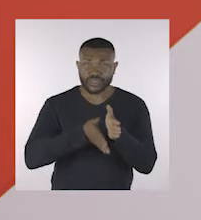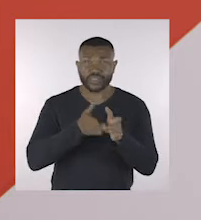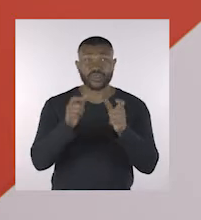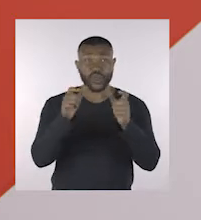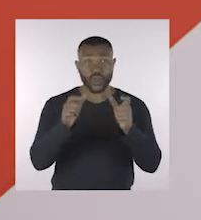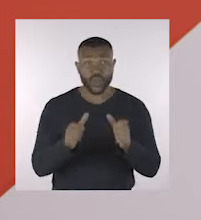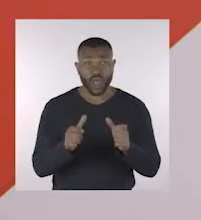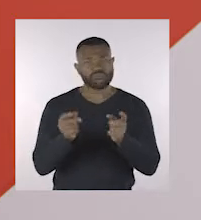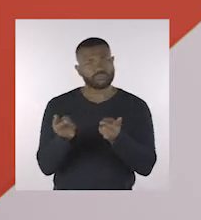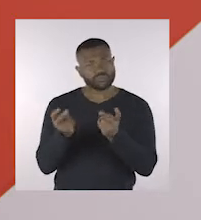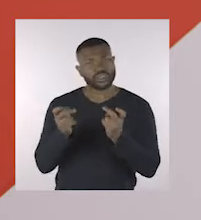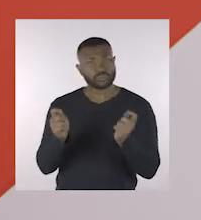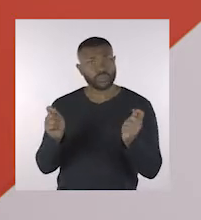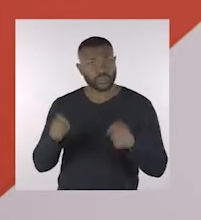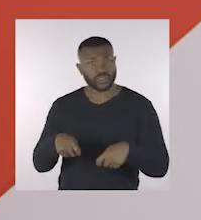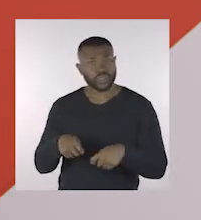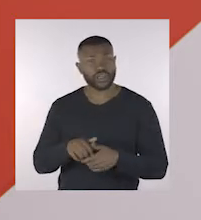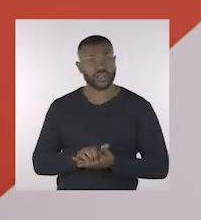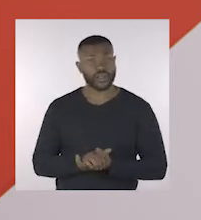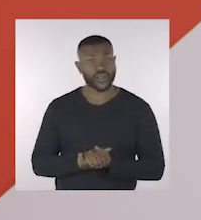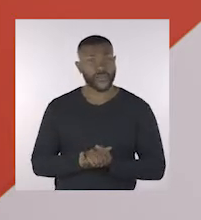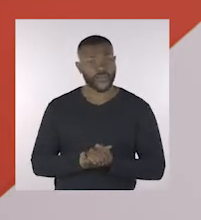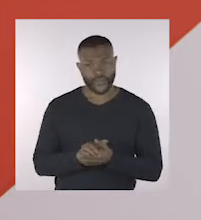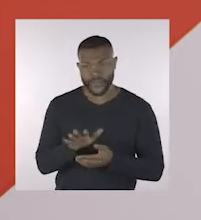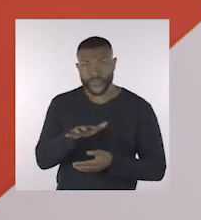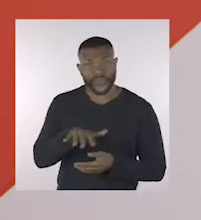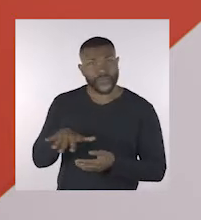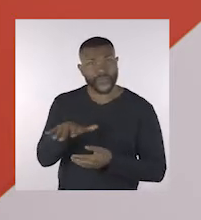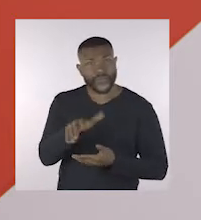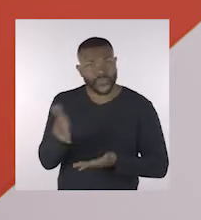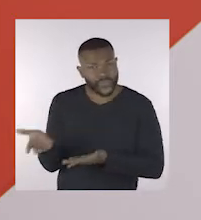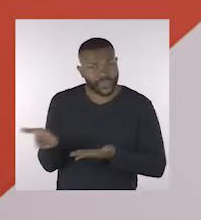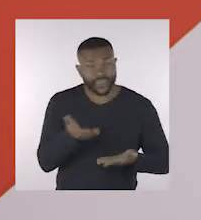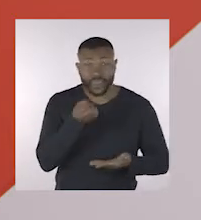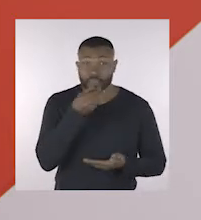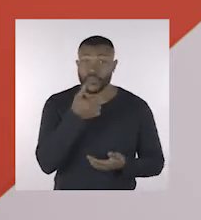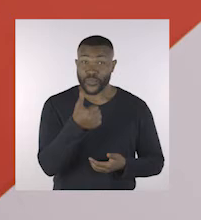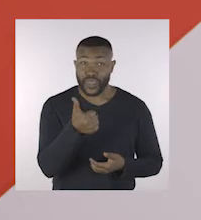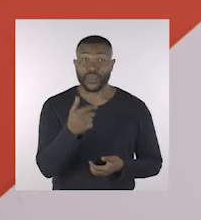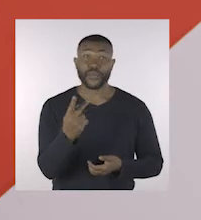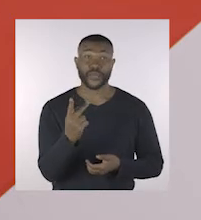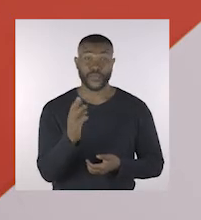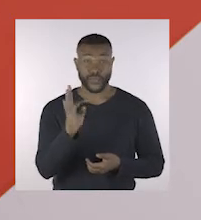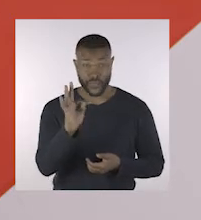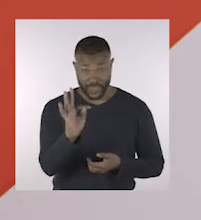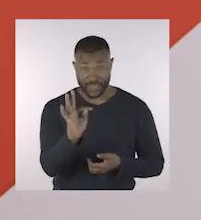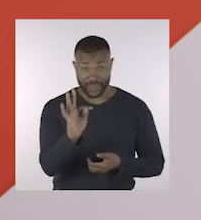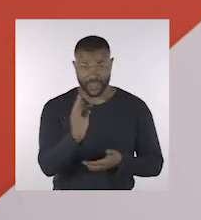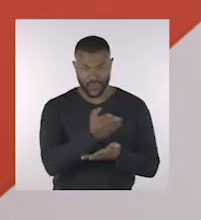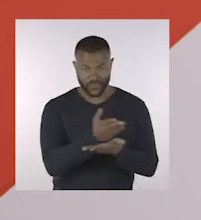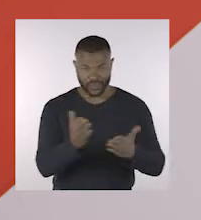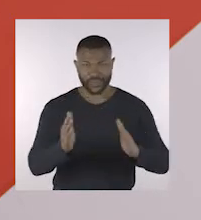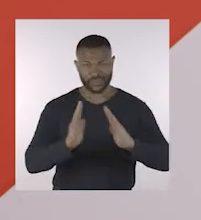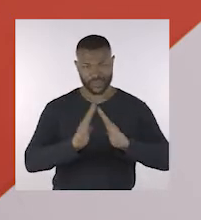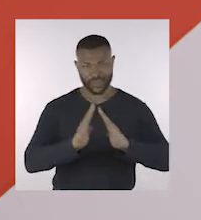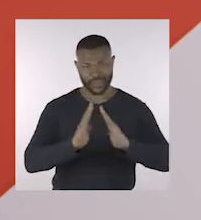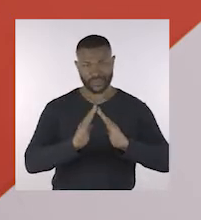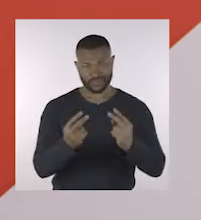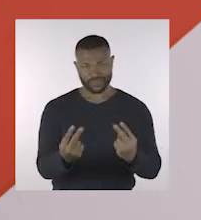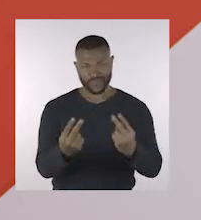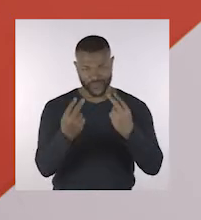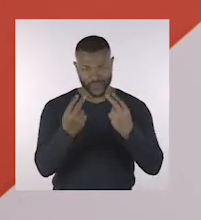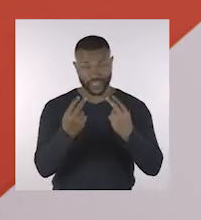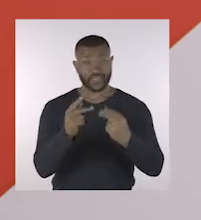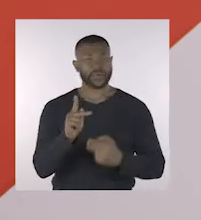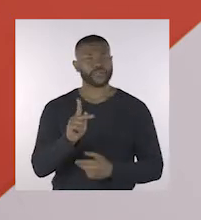e perceptível a essa aceitação o PT Vanessa e pessoal que está em casa